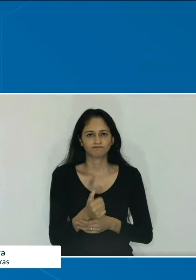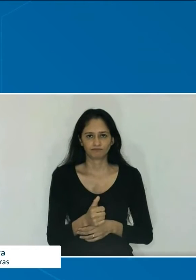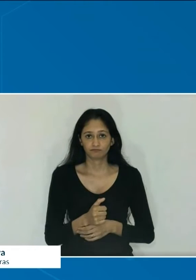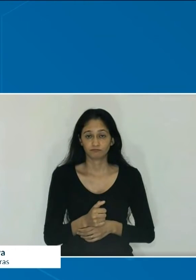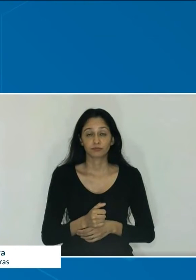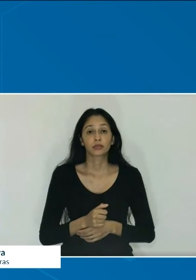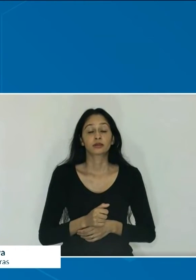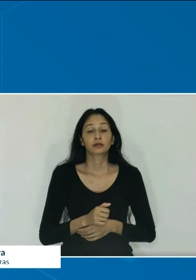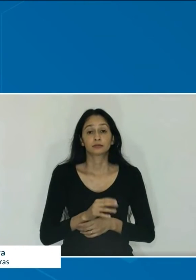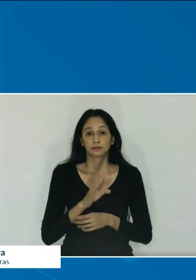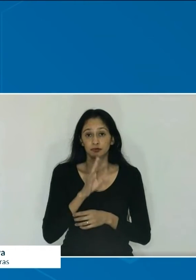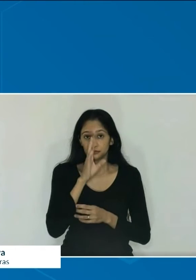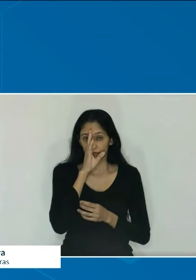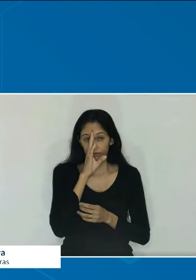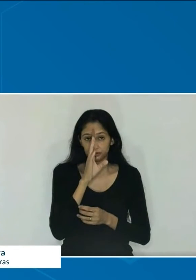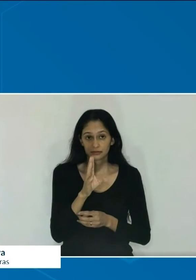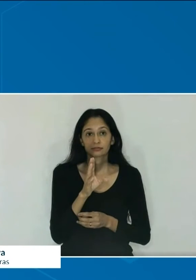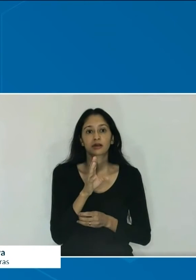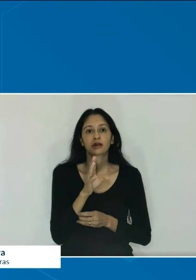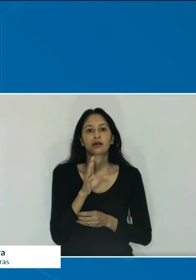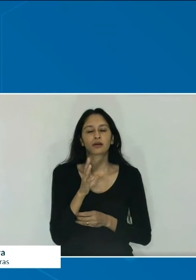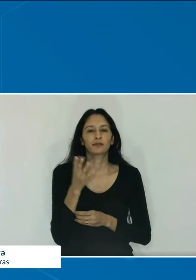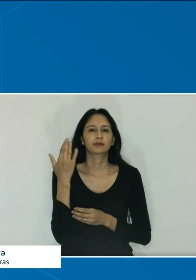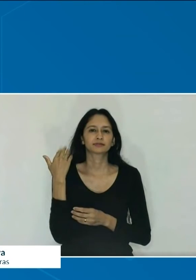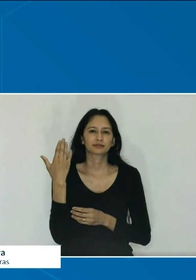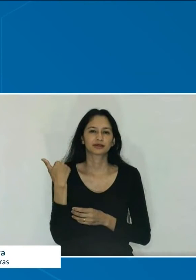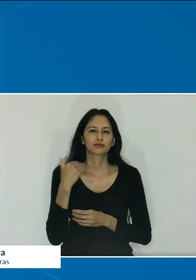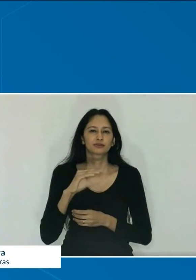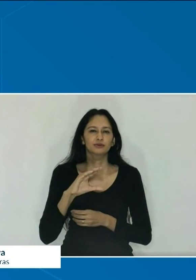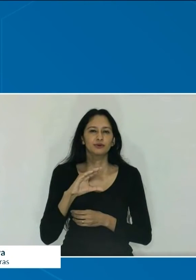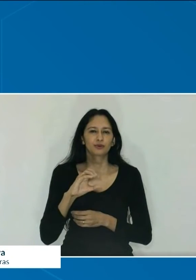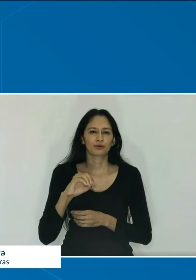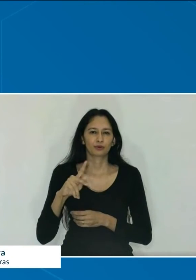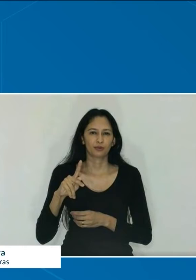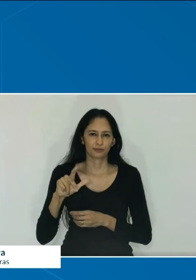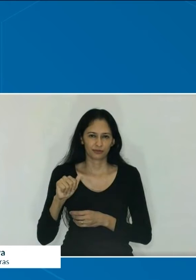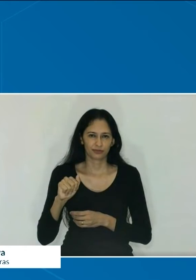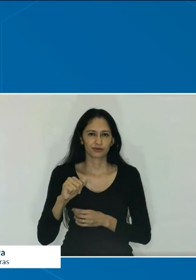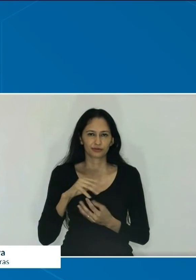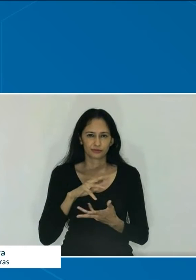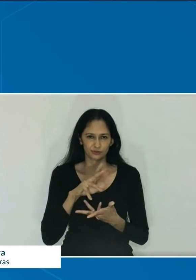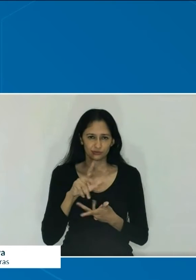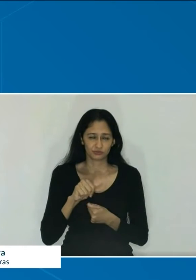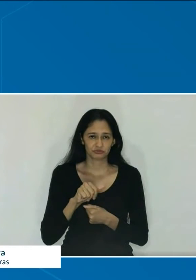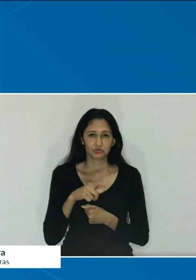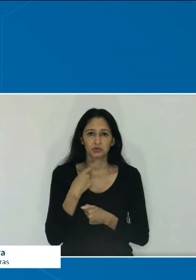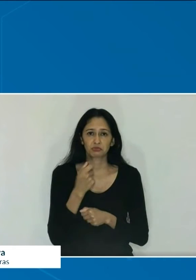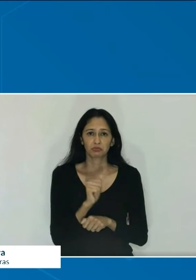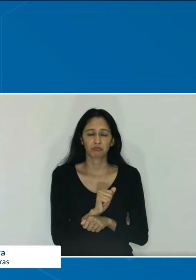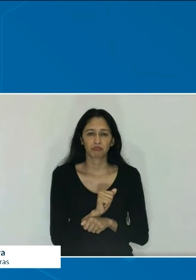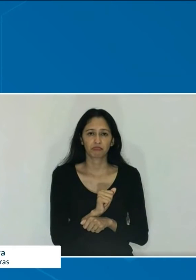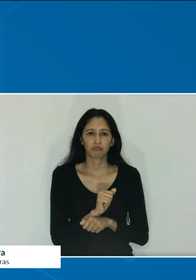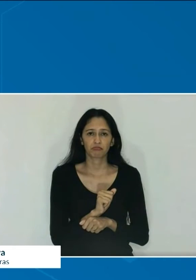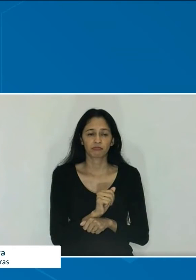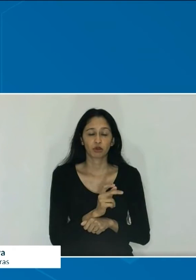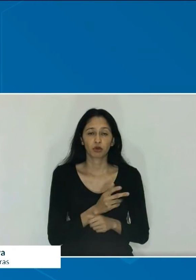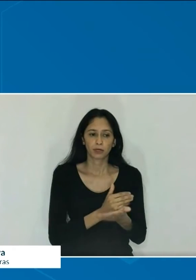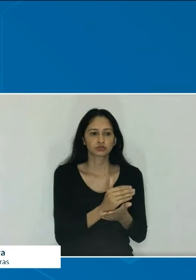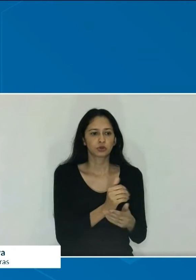grandes investimentos de transporte que surgiram foram para a época da Copa do Mundo, né, e que muitas delas paralisaram, e hoje